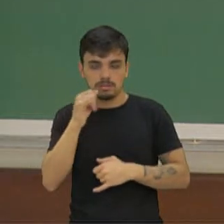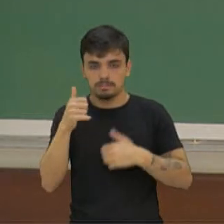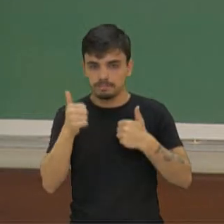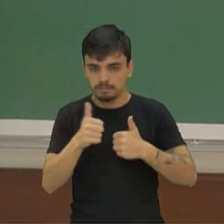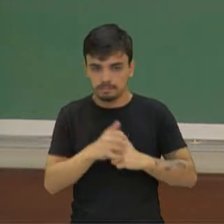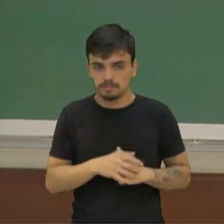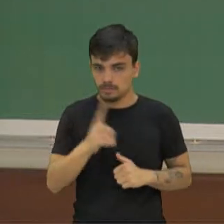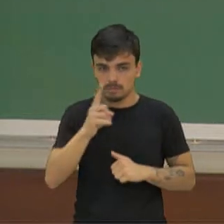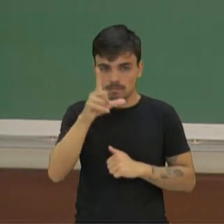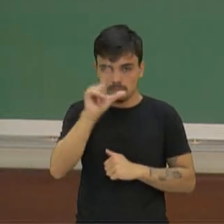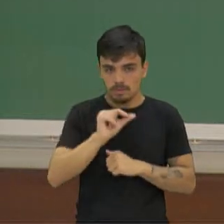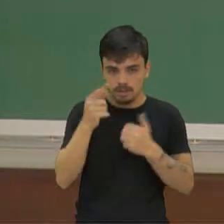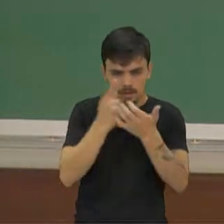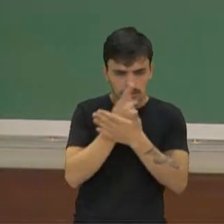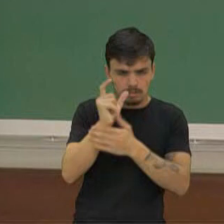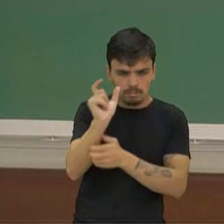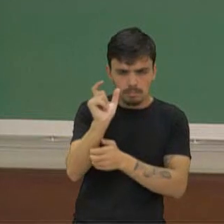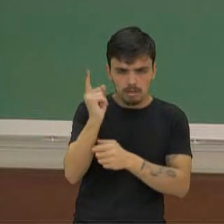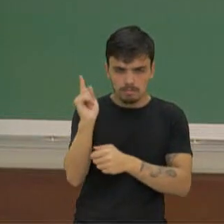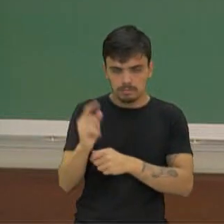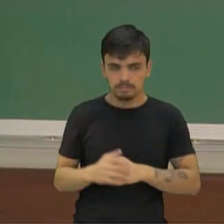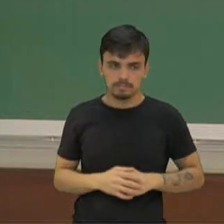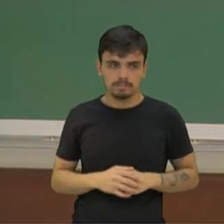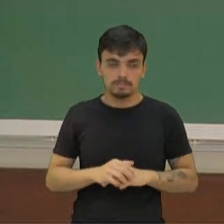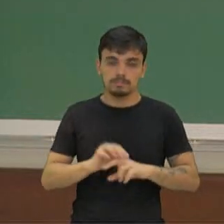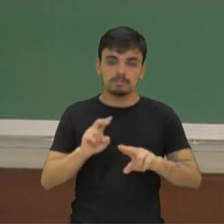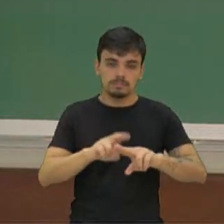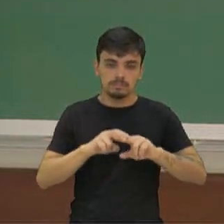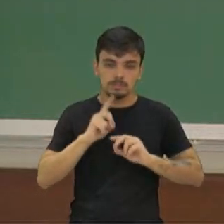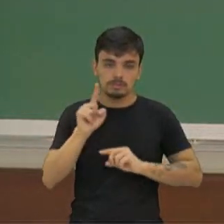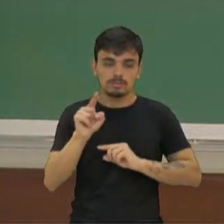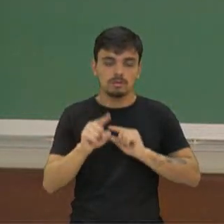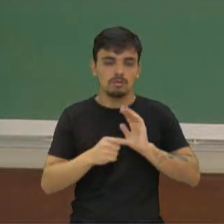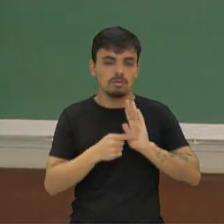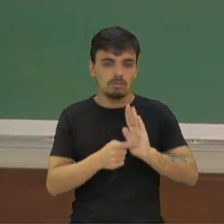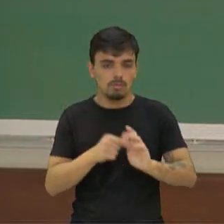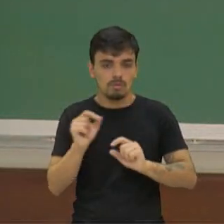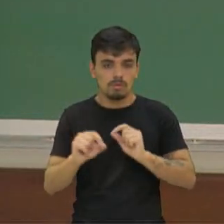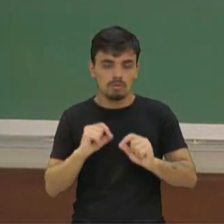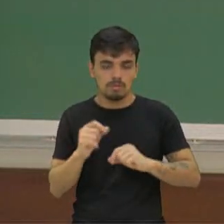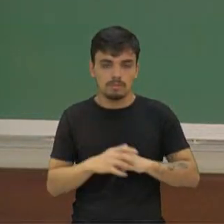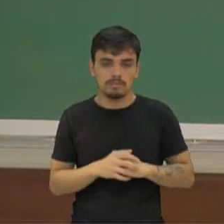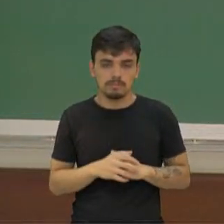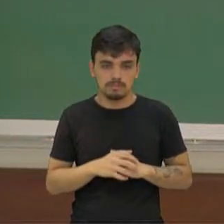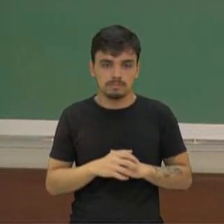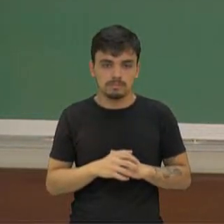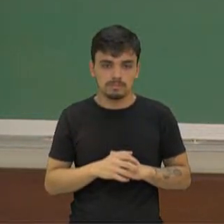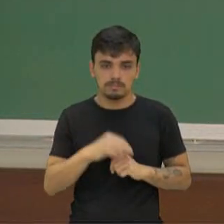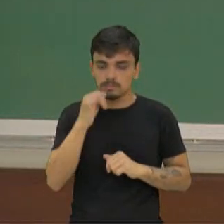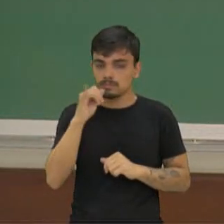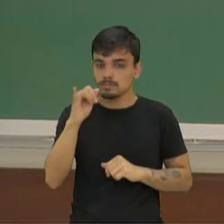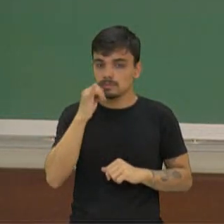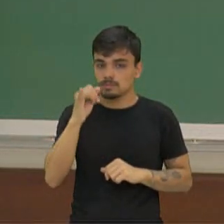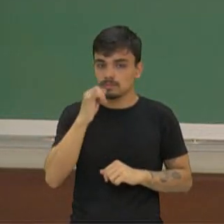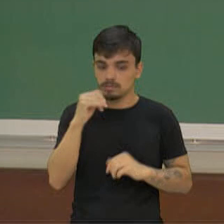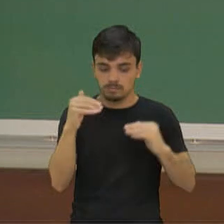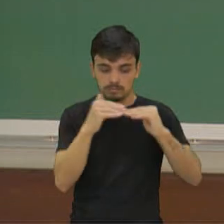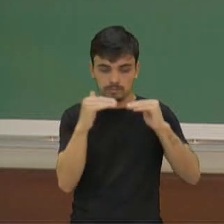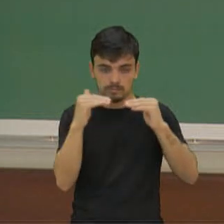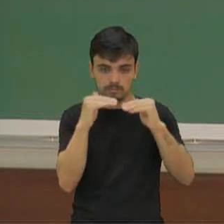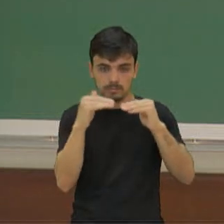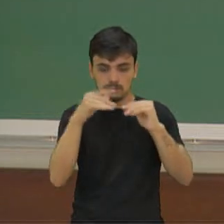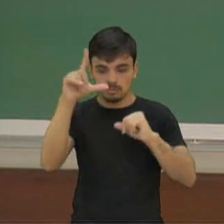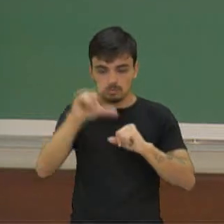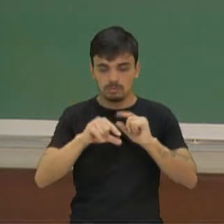elétrica, não é menor. Está errado aqui. Diante disso, conclui-se, a resistência elétrica equivalente de casa